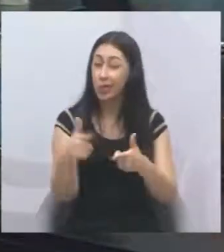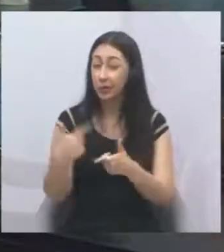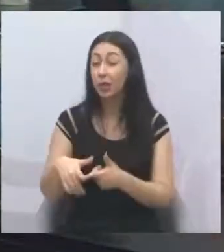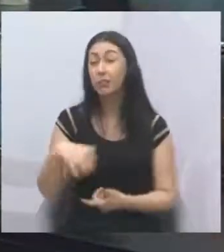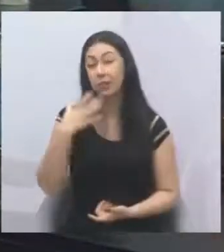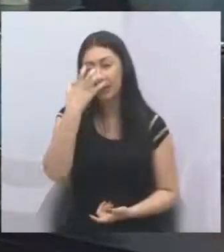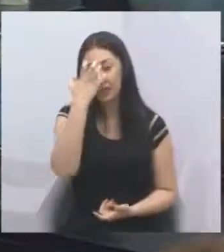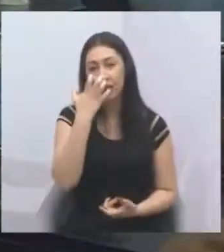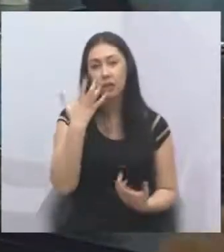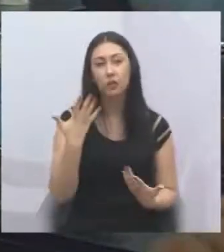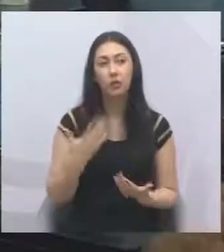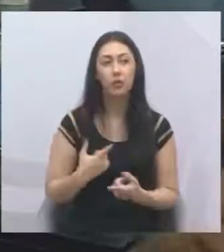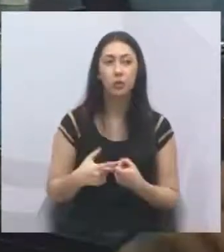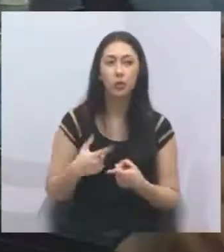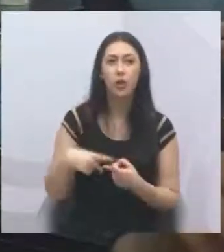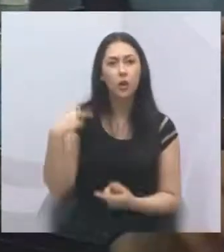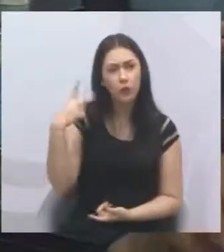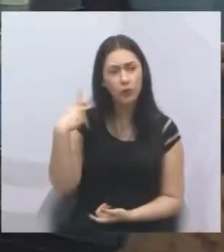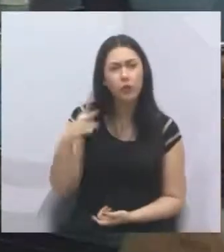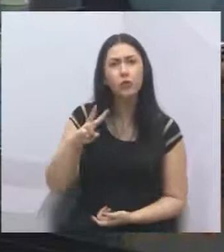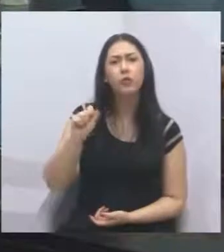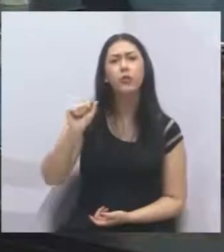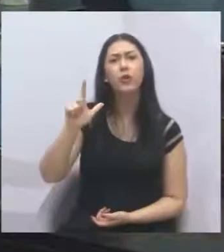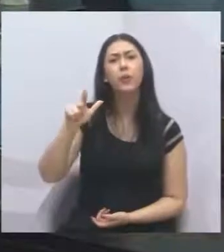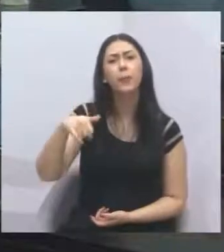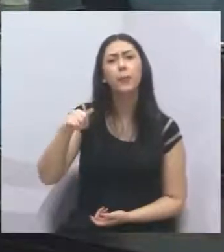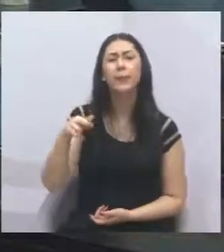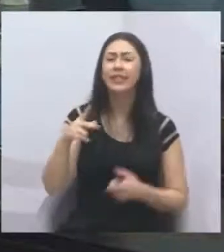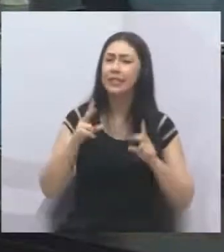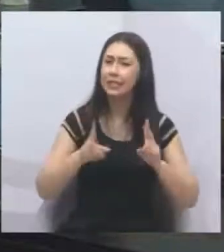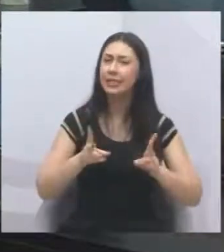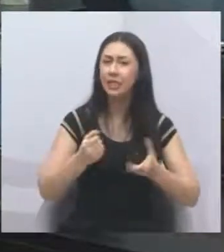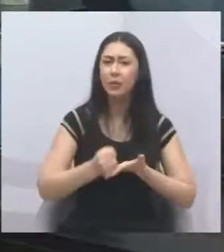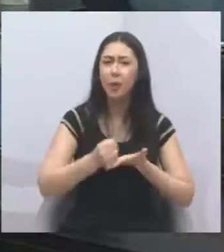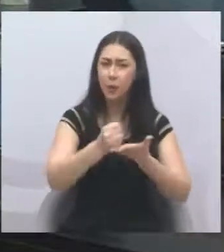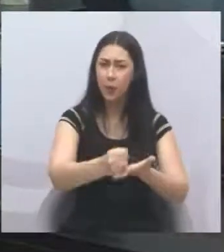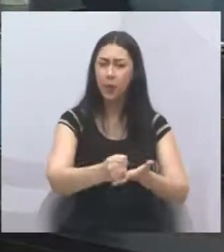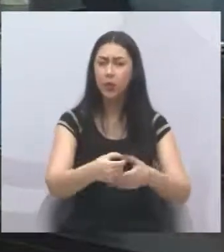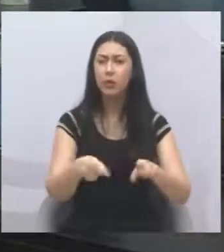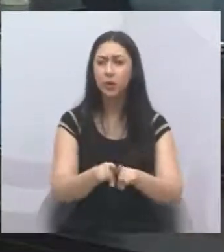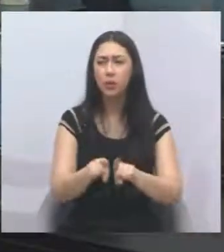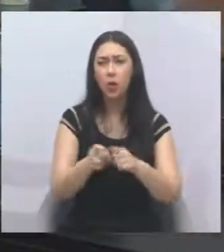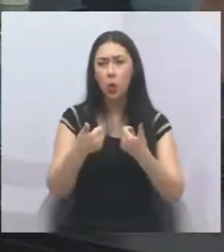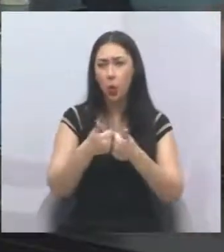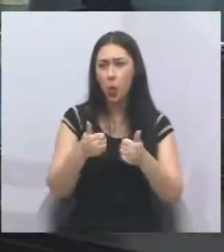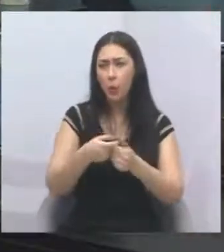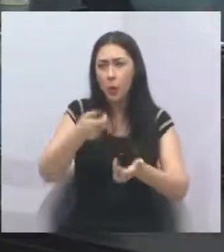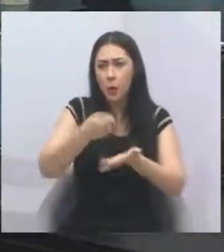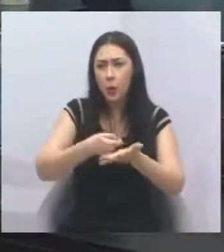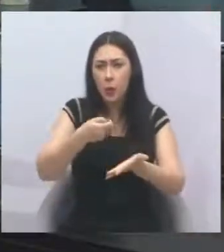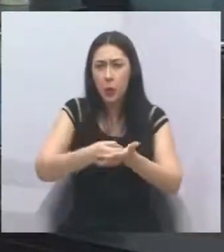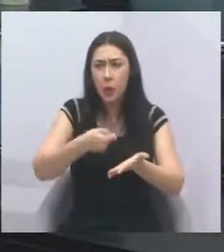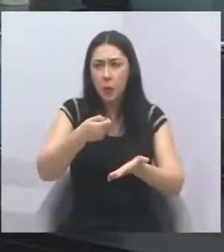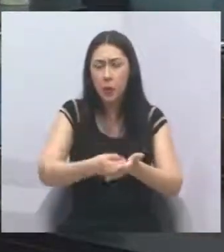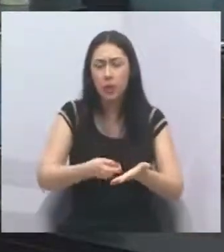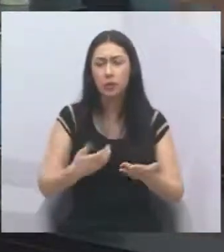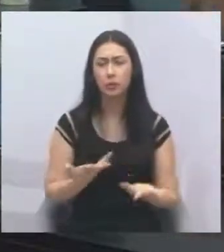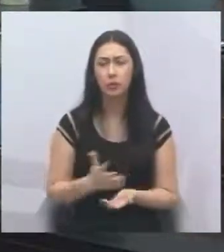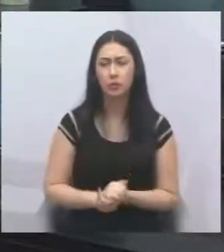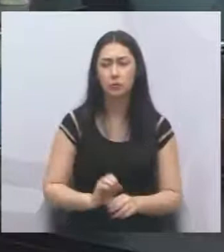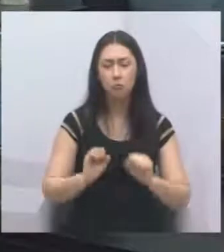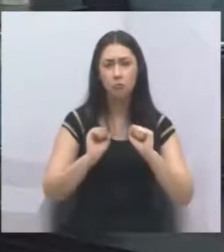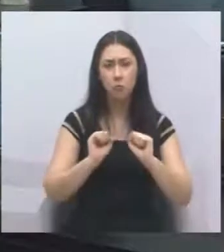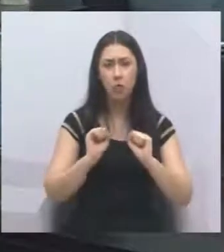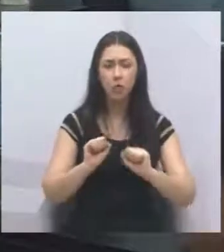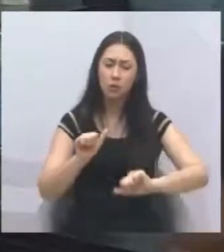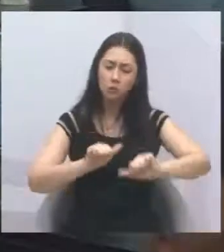porque o vereador Valmir apoia sempre o prefeito nessa casa. E no transporte público ele está cobrando o prefeito Isaías para poder